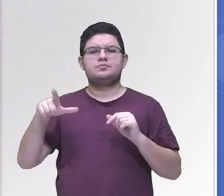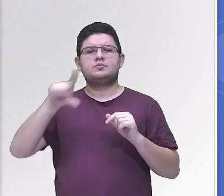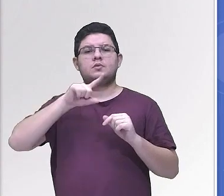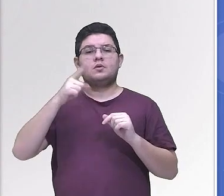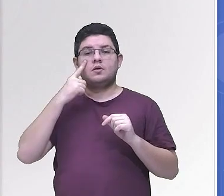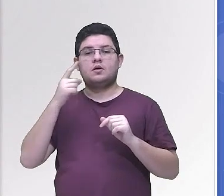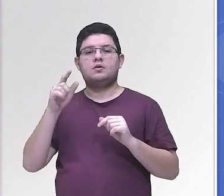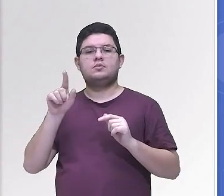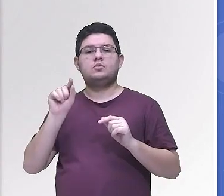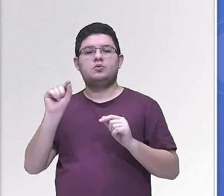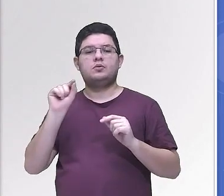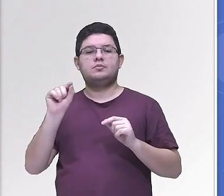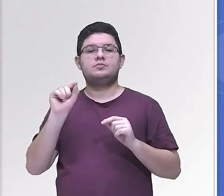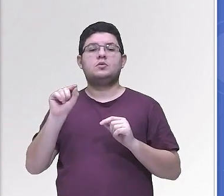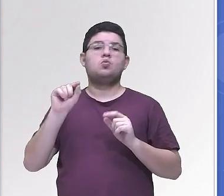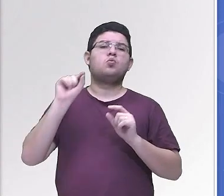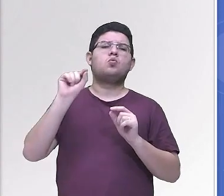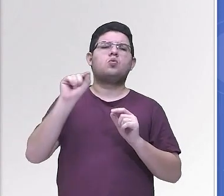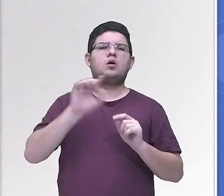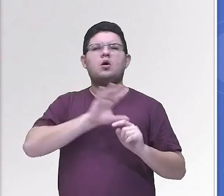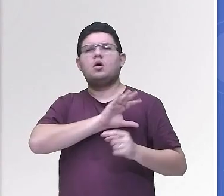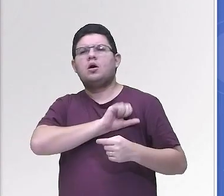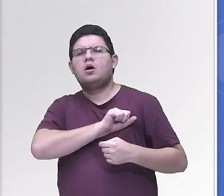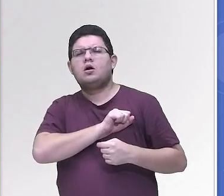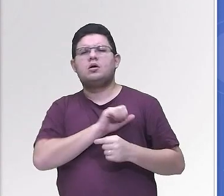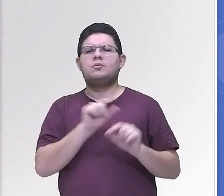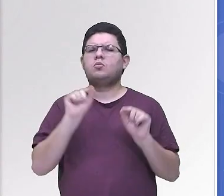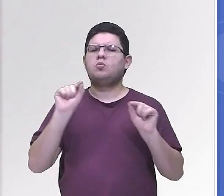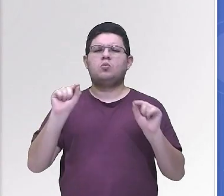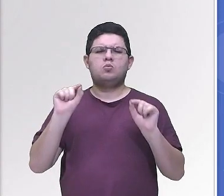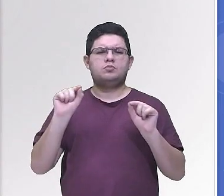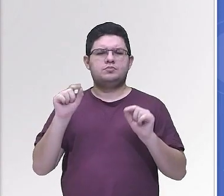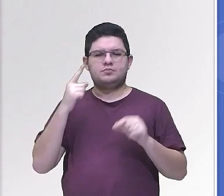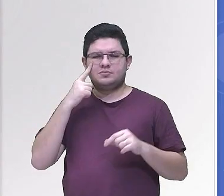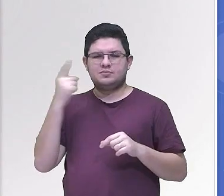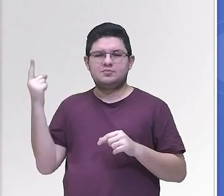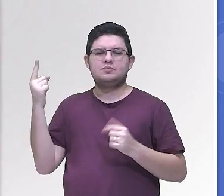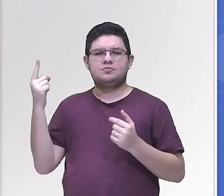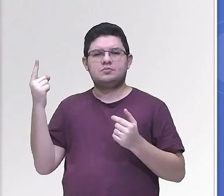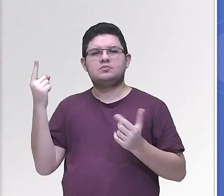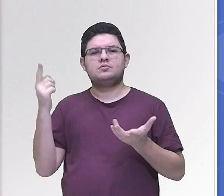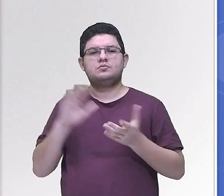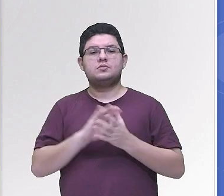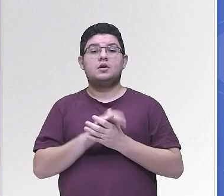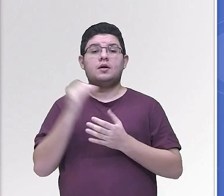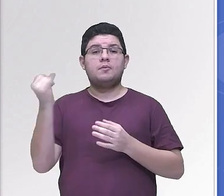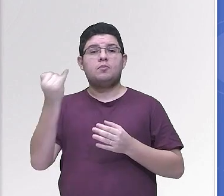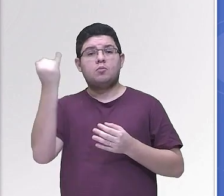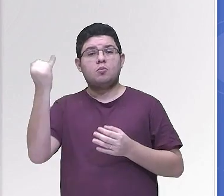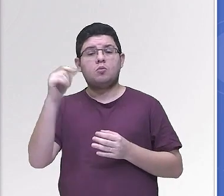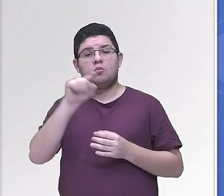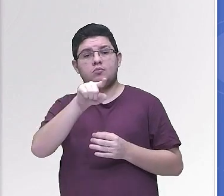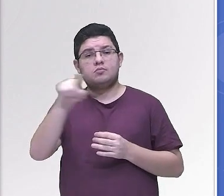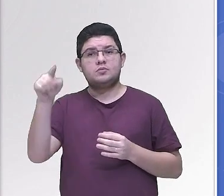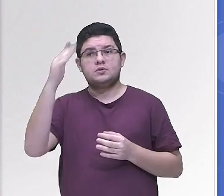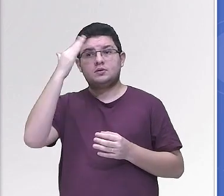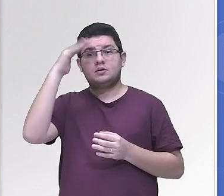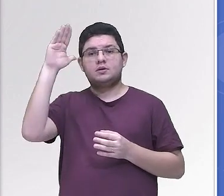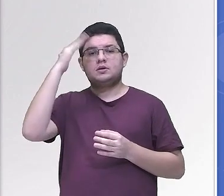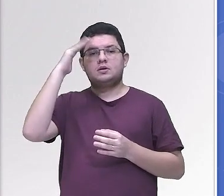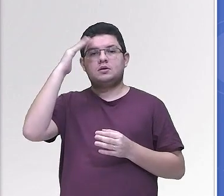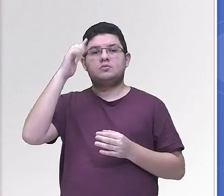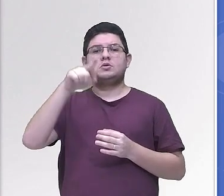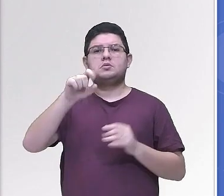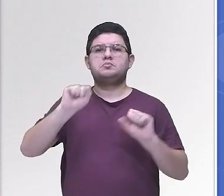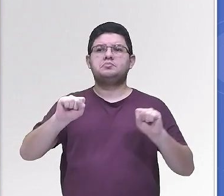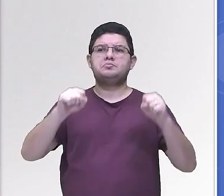viram aí, estava escrito o que é o amor, né? O que é o amor? Então, vocês estão tentando entender o